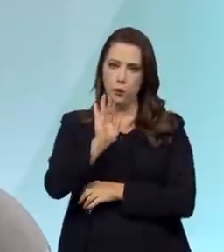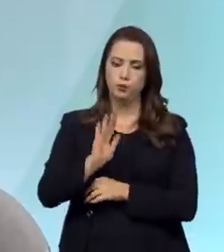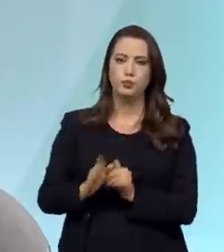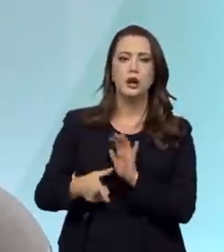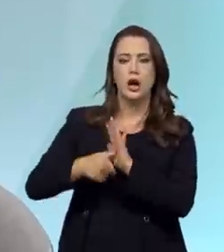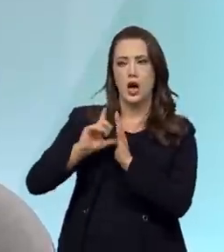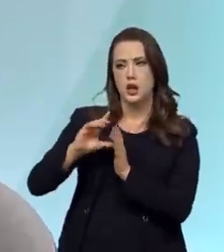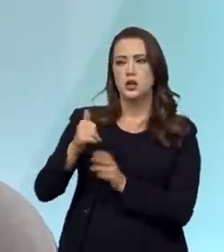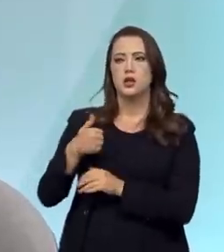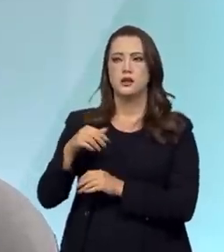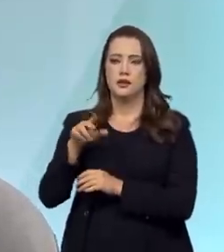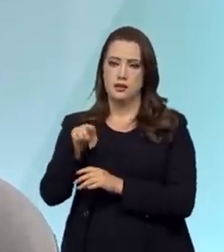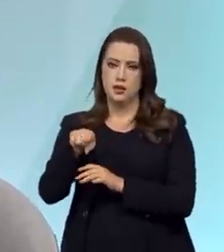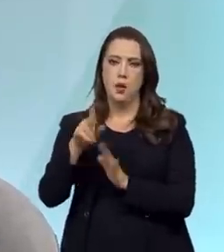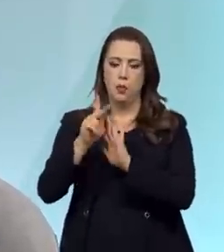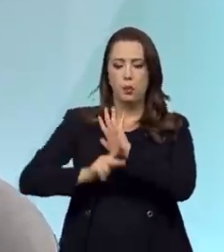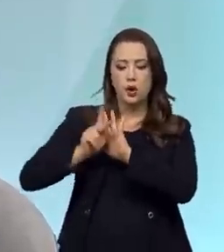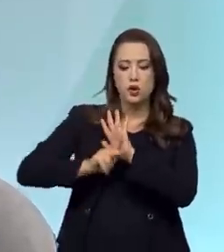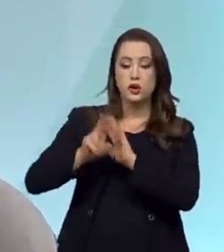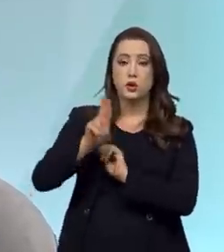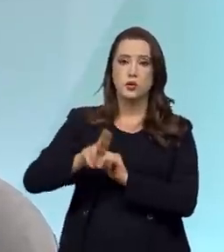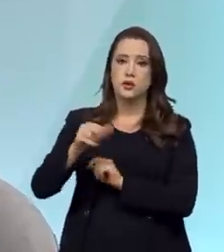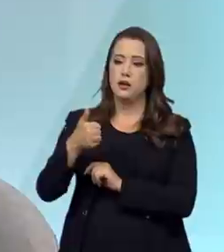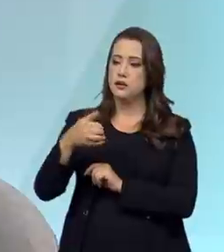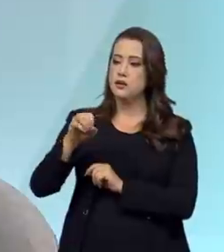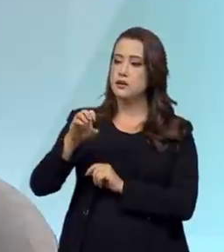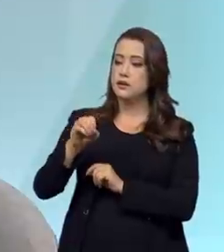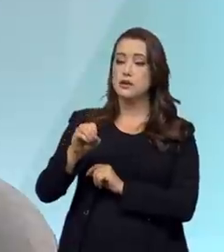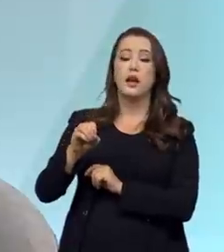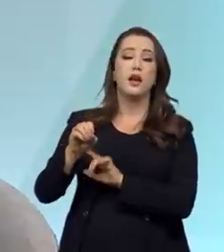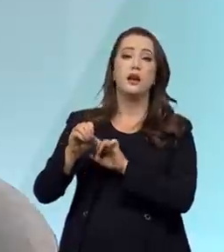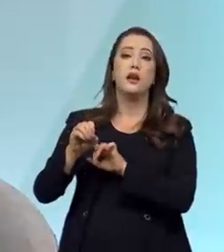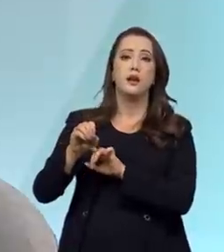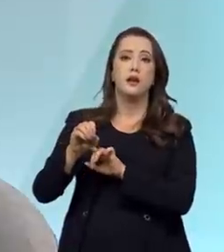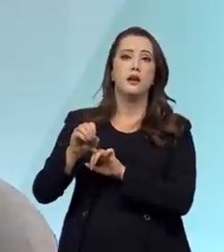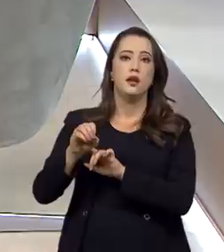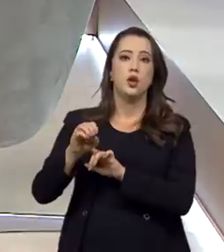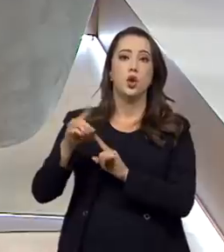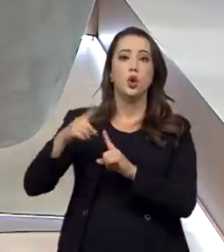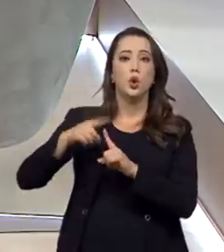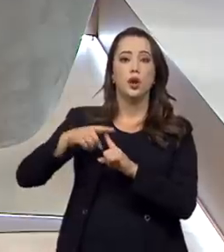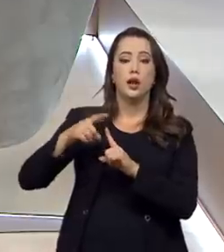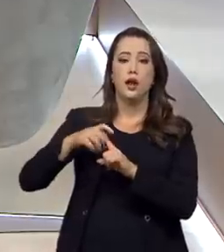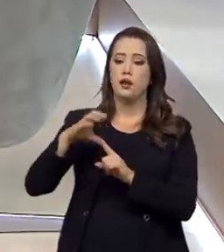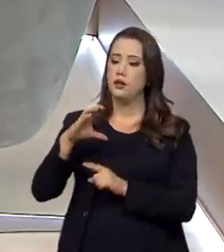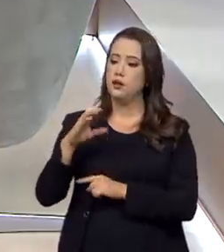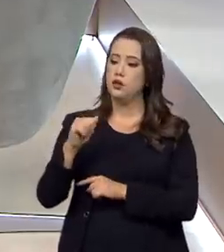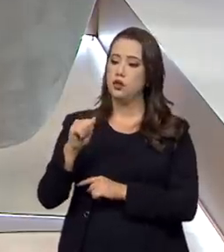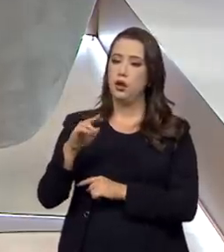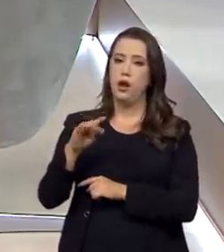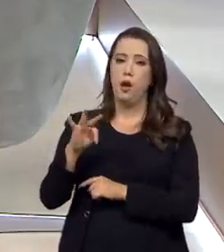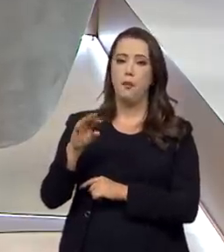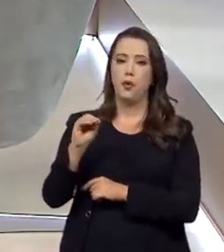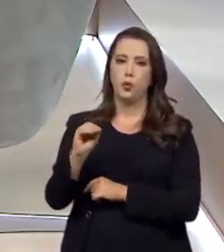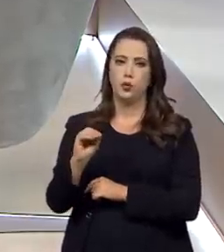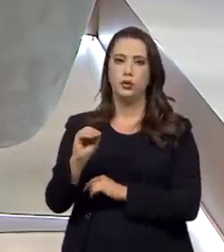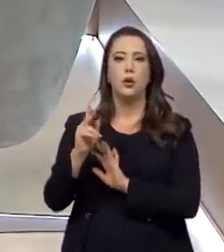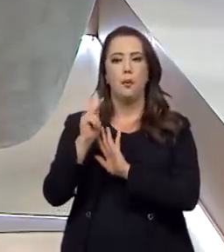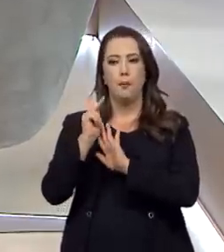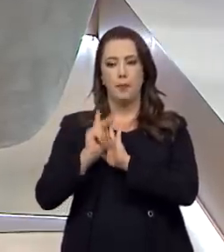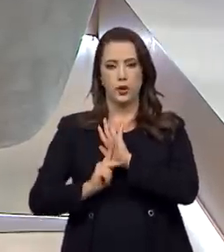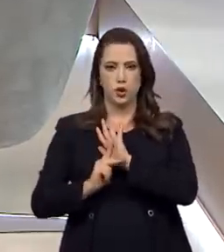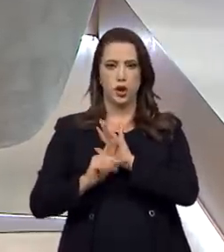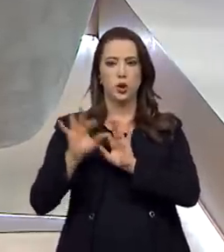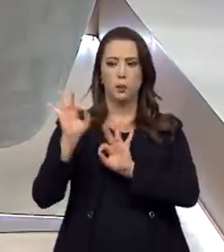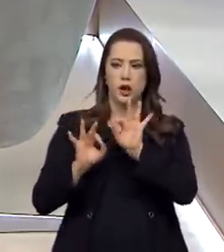toneladas de carbono sendo emitido eu venho com um projeto que reduzisse ou para 80 essas essa diferença geram